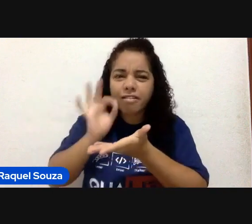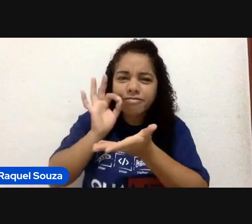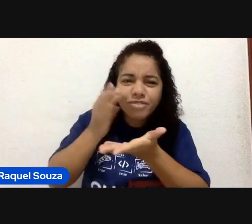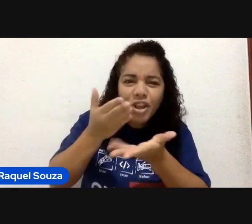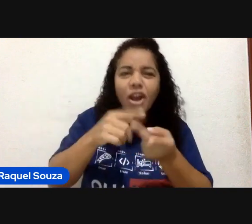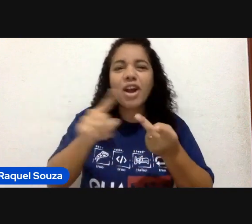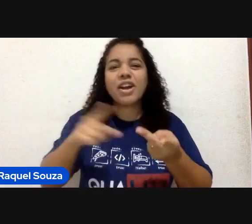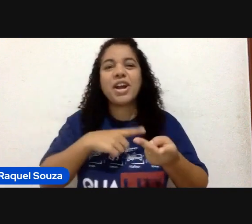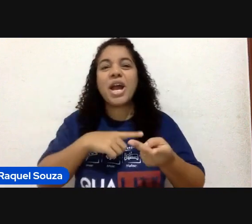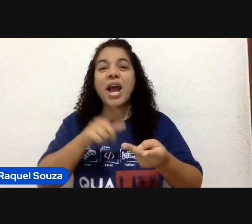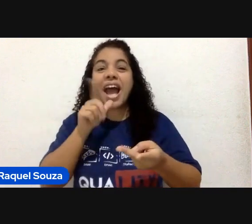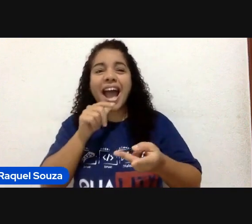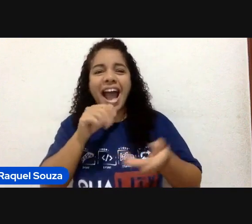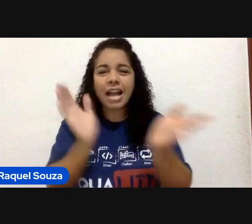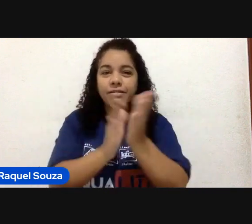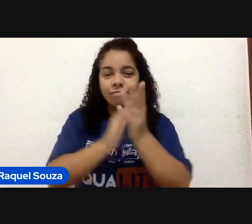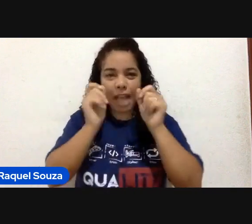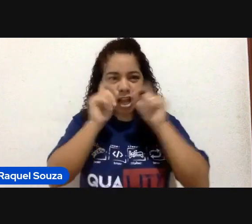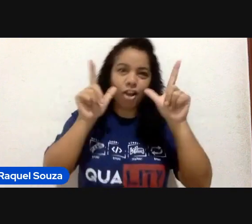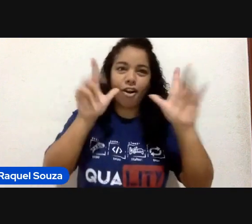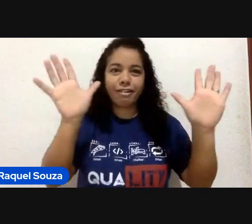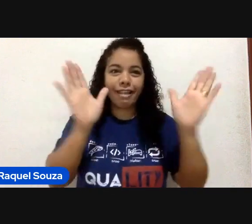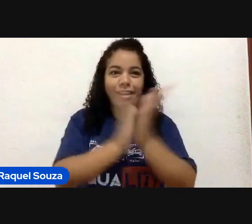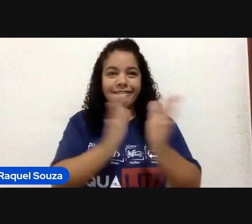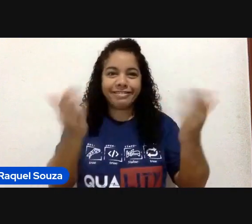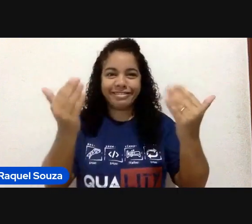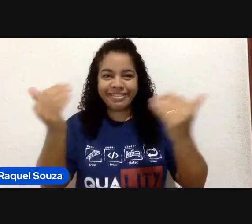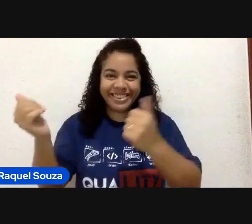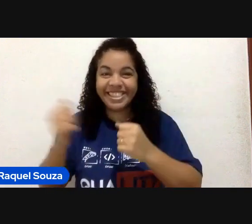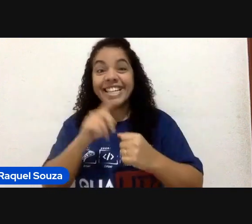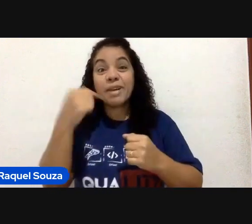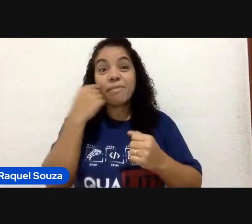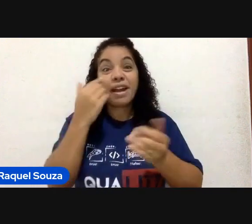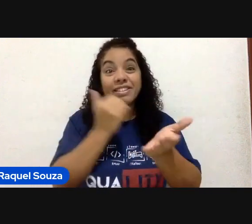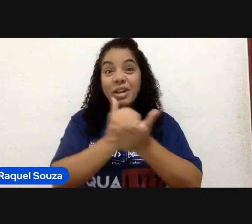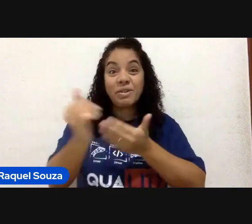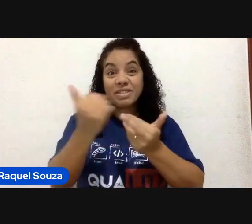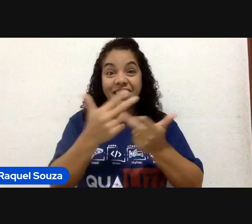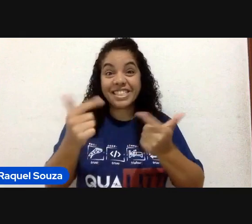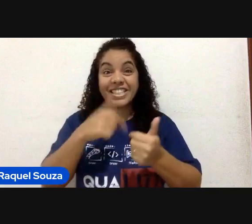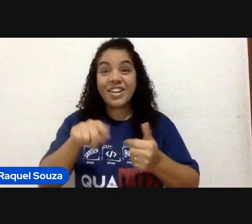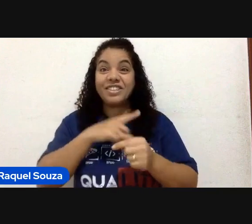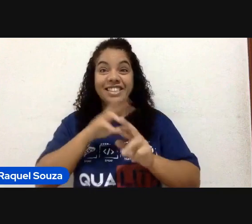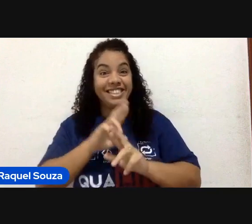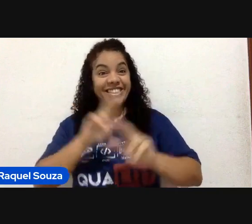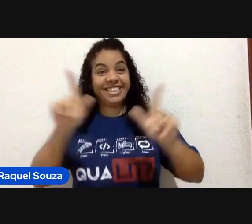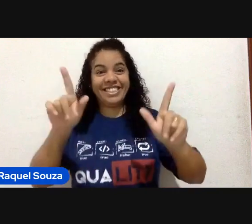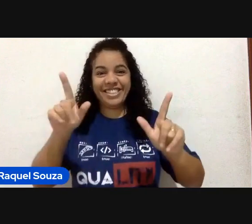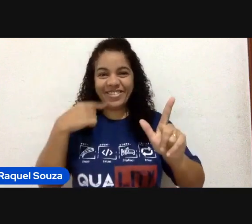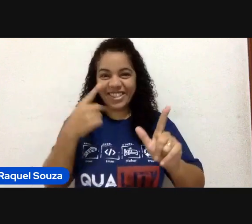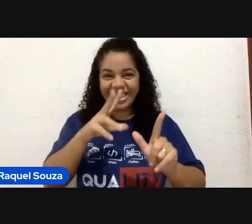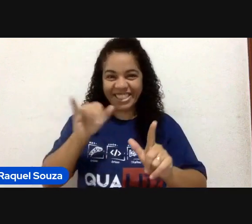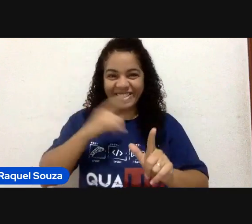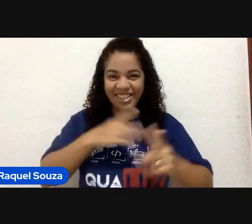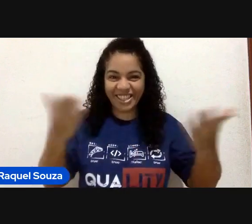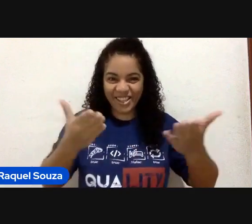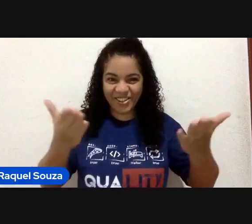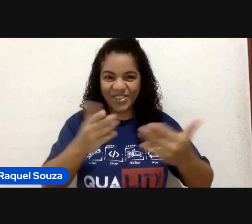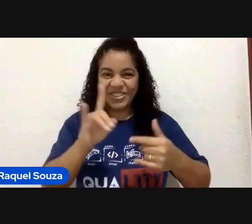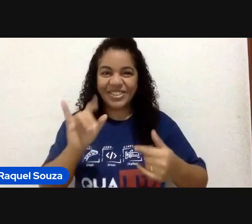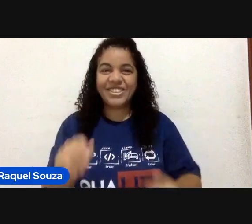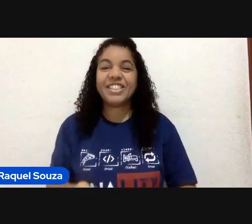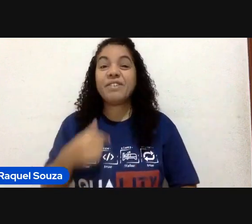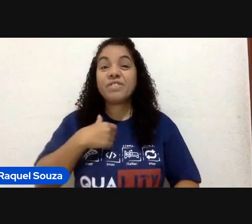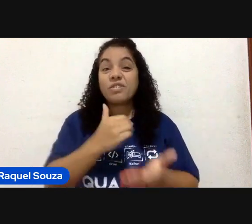toma água, vamos acordar para começar agora as coisas diferentes que a gente vai ter hoje no nosso dia, né?